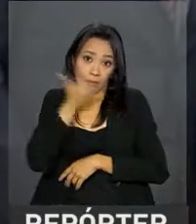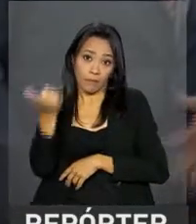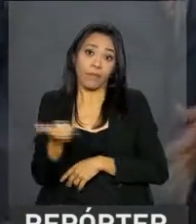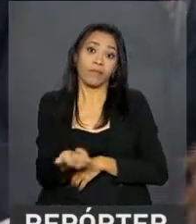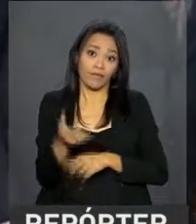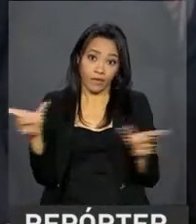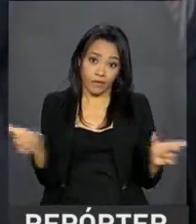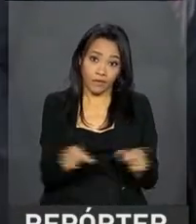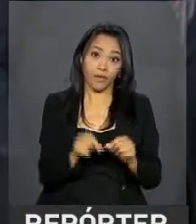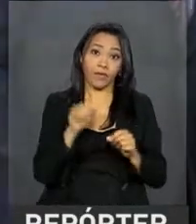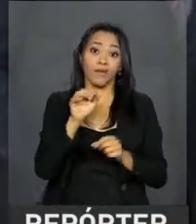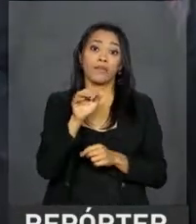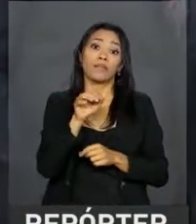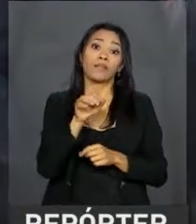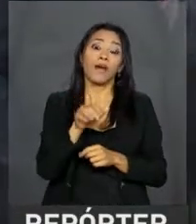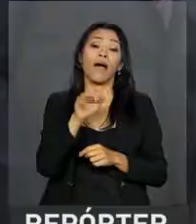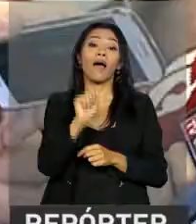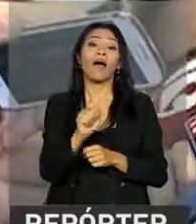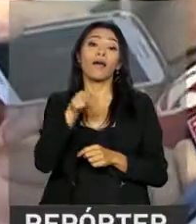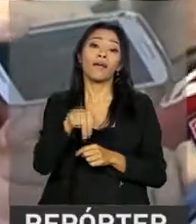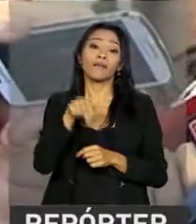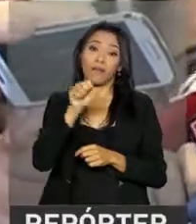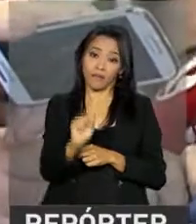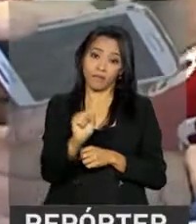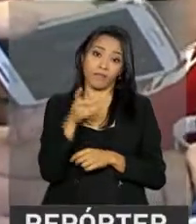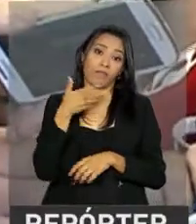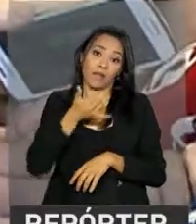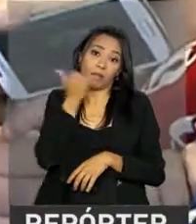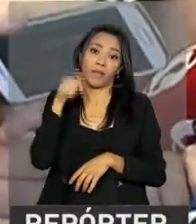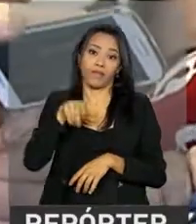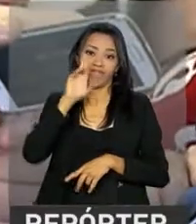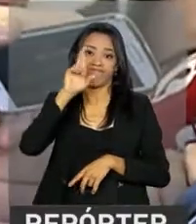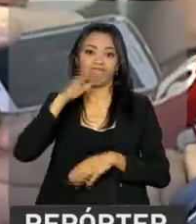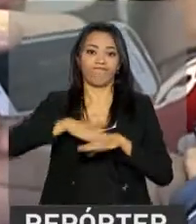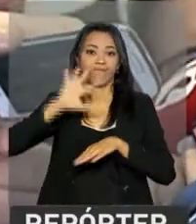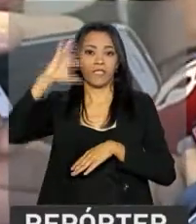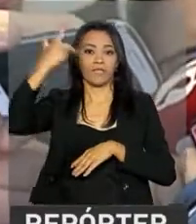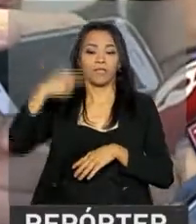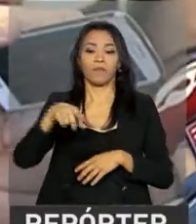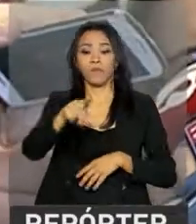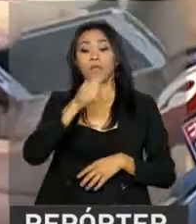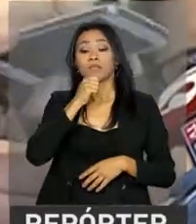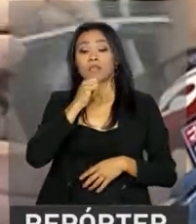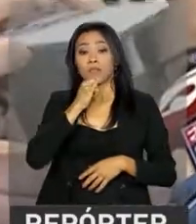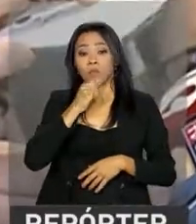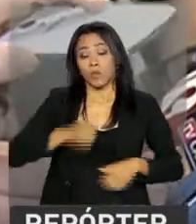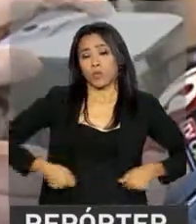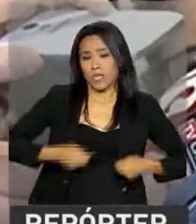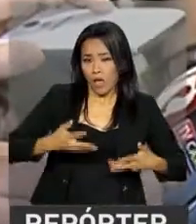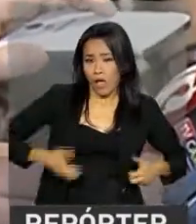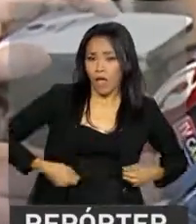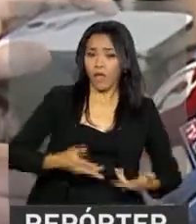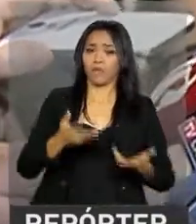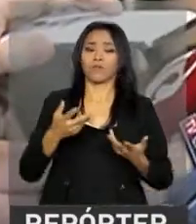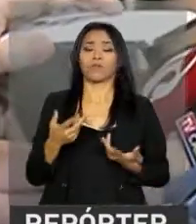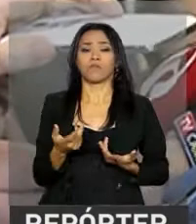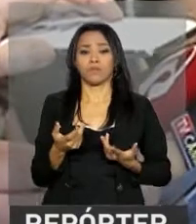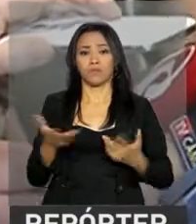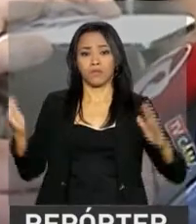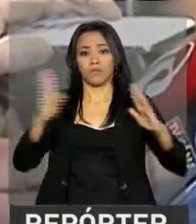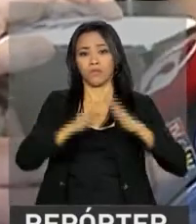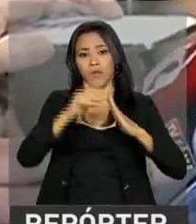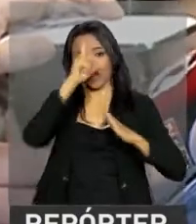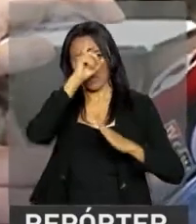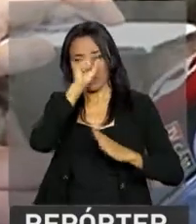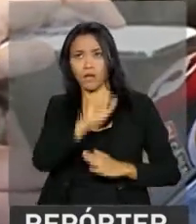de saúde suplementar a ns o ressarcimento de despesas médicas feitas pela rede pública há